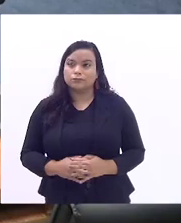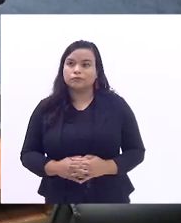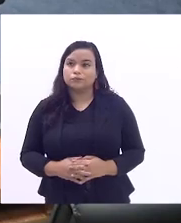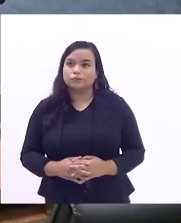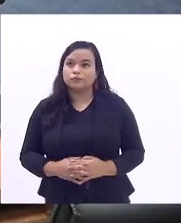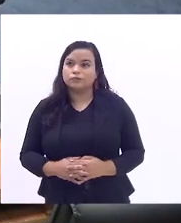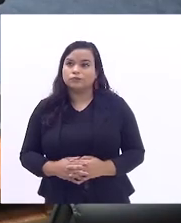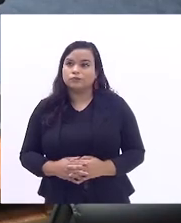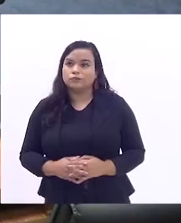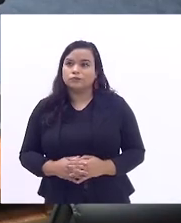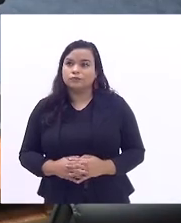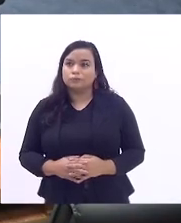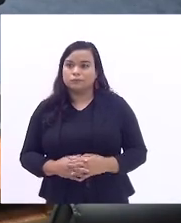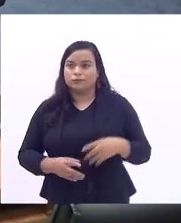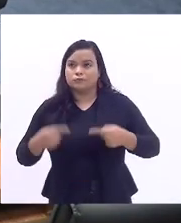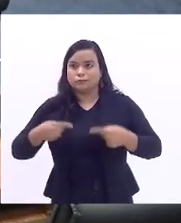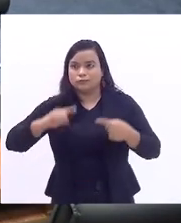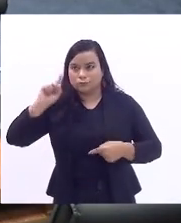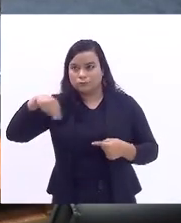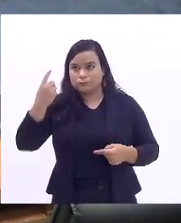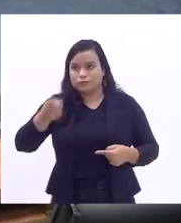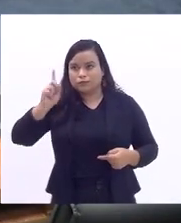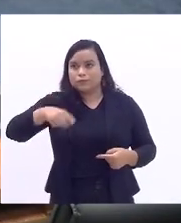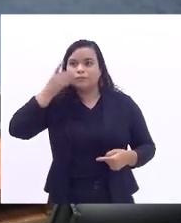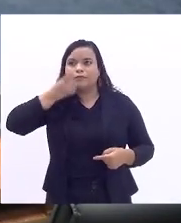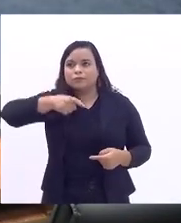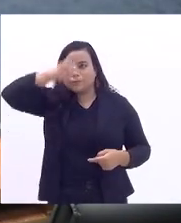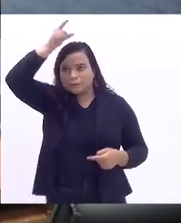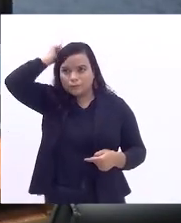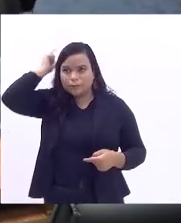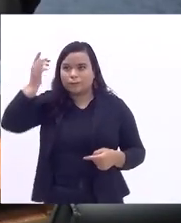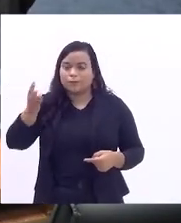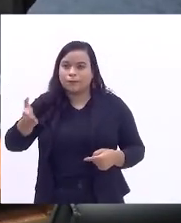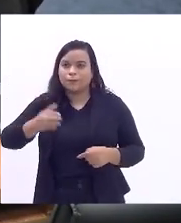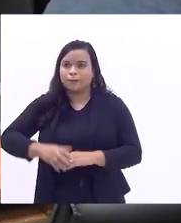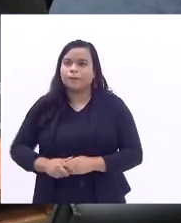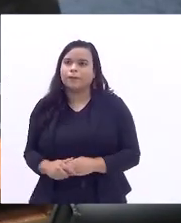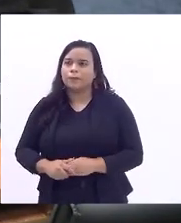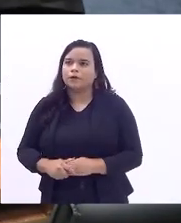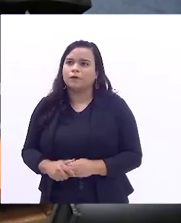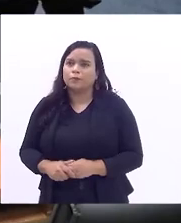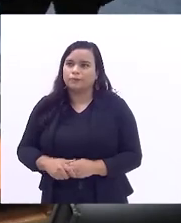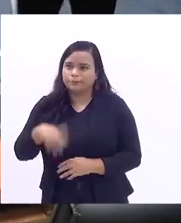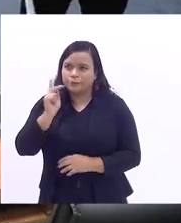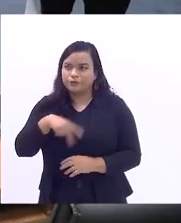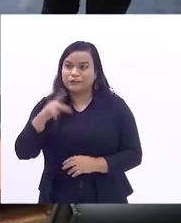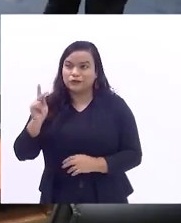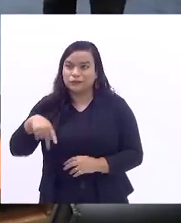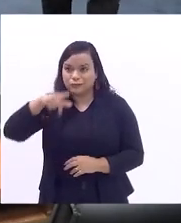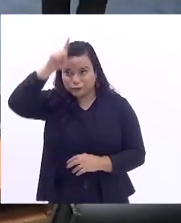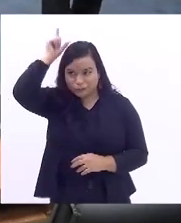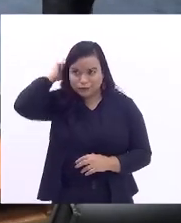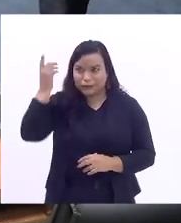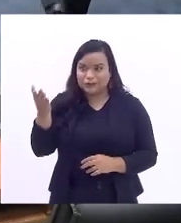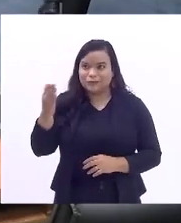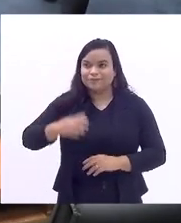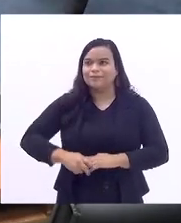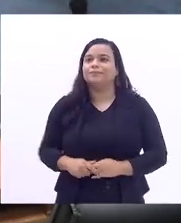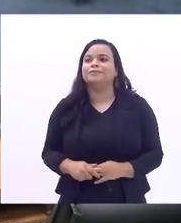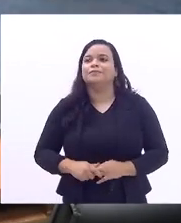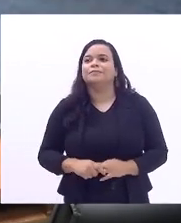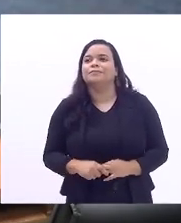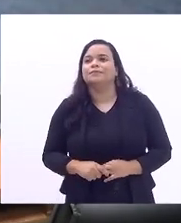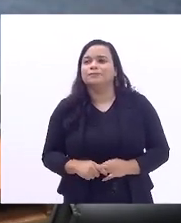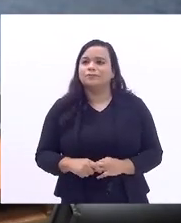o próximo a discutir é o nosso Nobre deputado nosso Professor Luiz Paulo